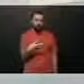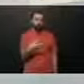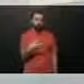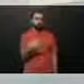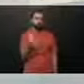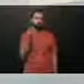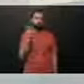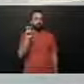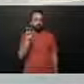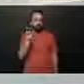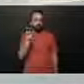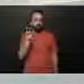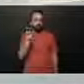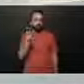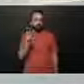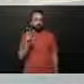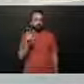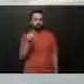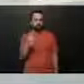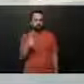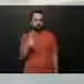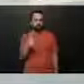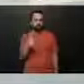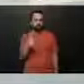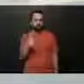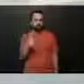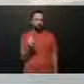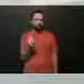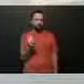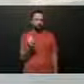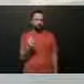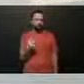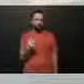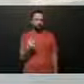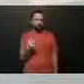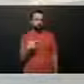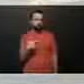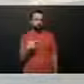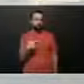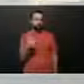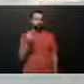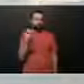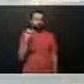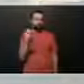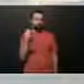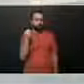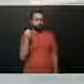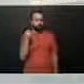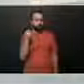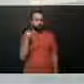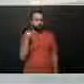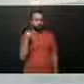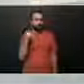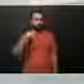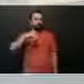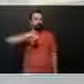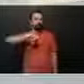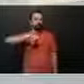4, 5, 6, 7,